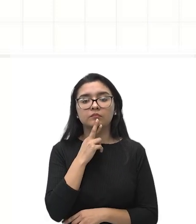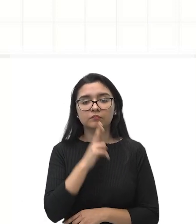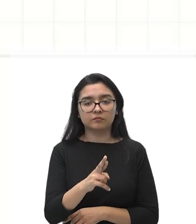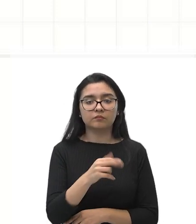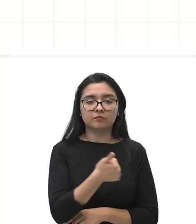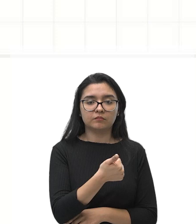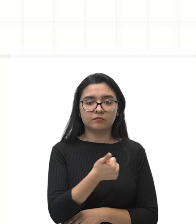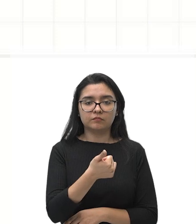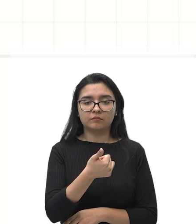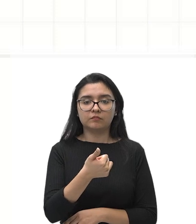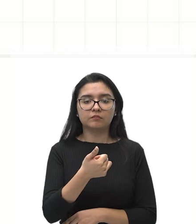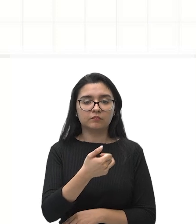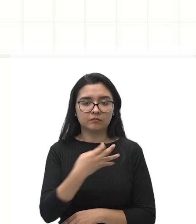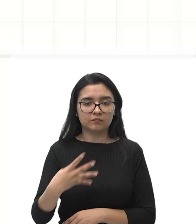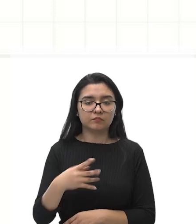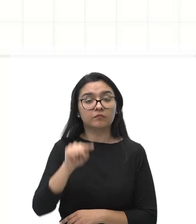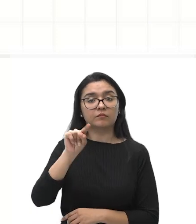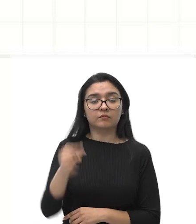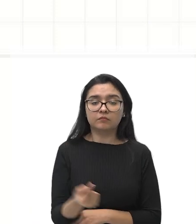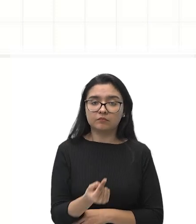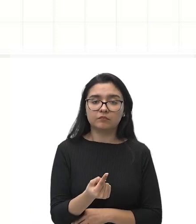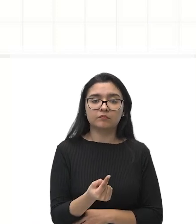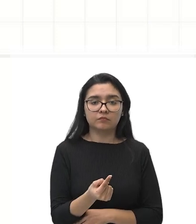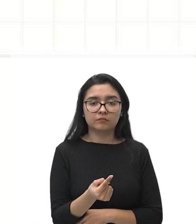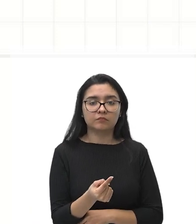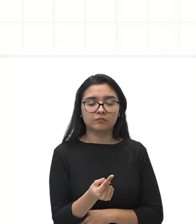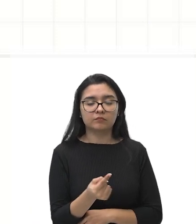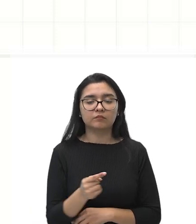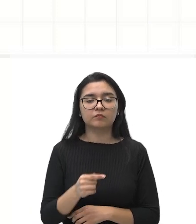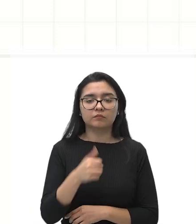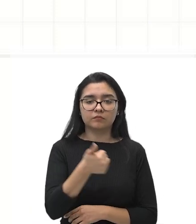vírgula na mesma direção que ela está. Tudo bem?